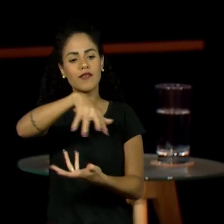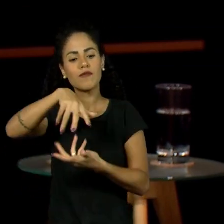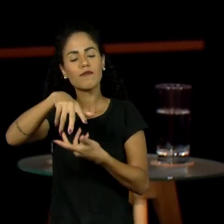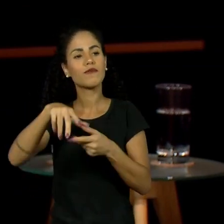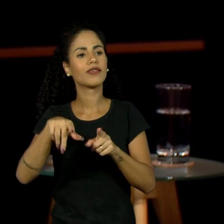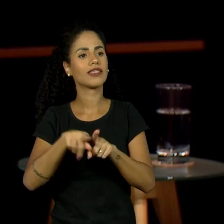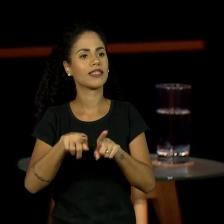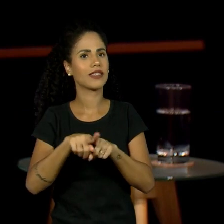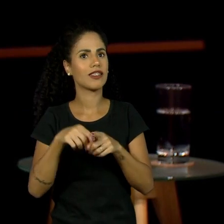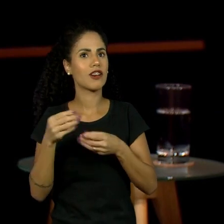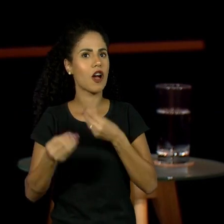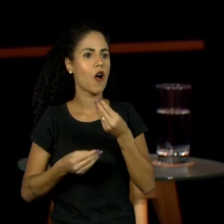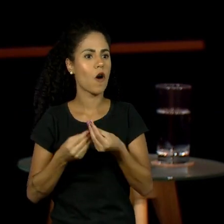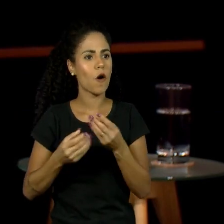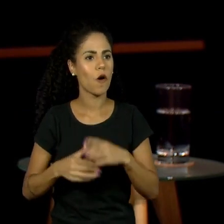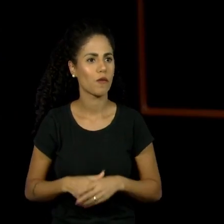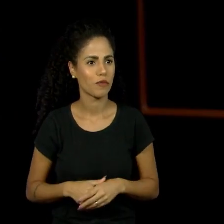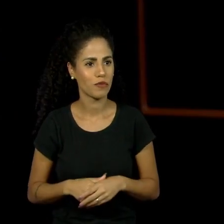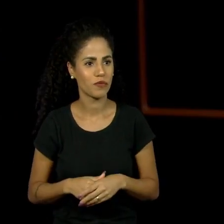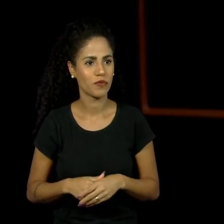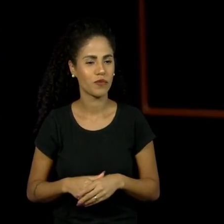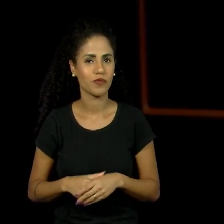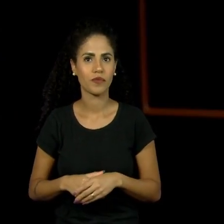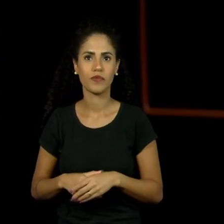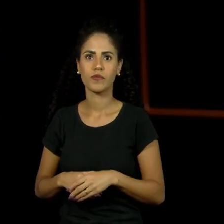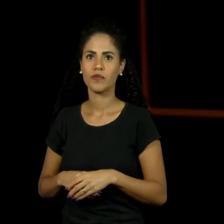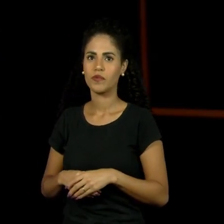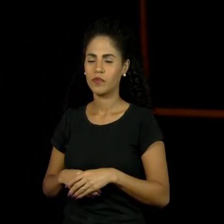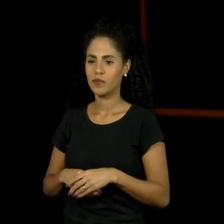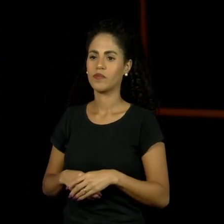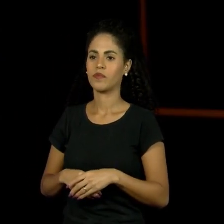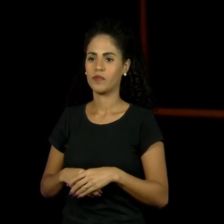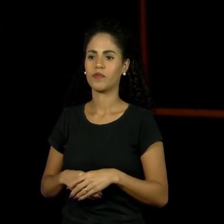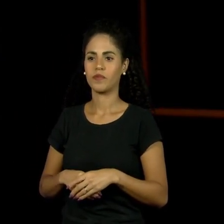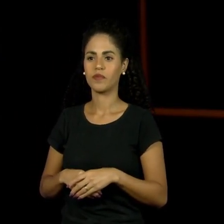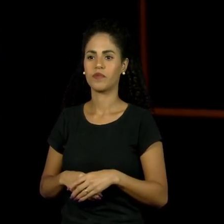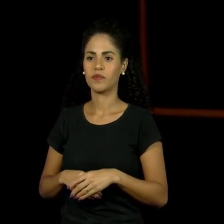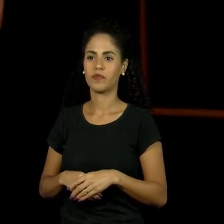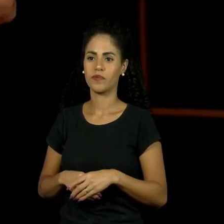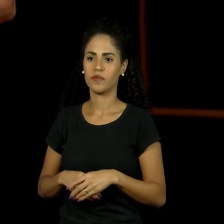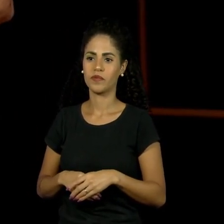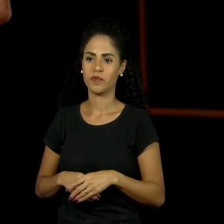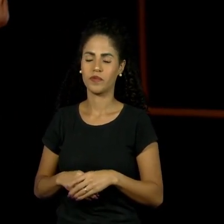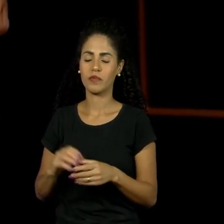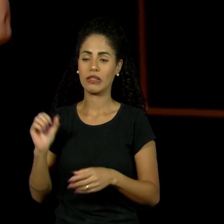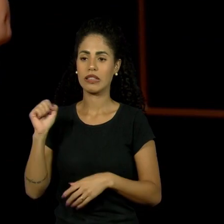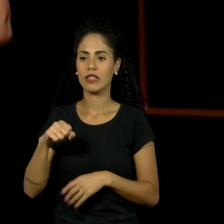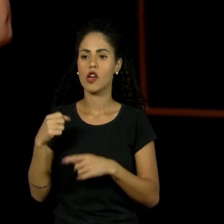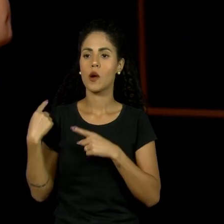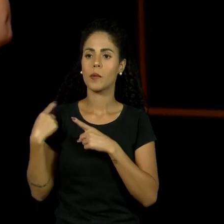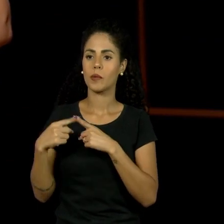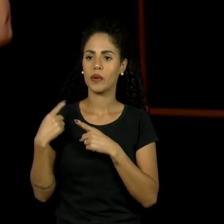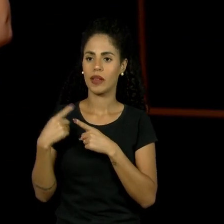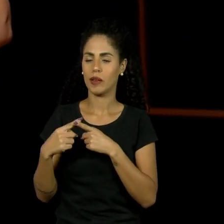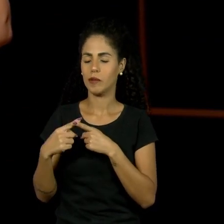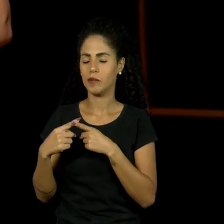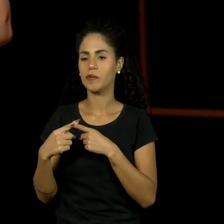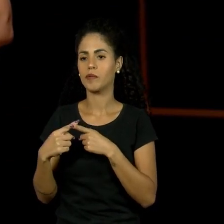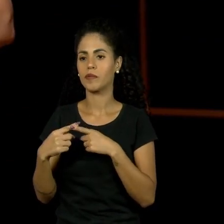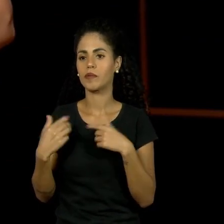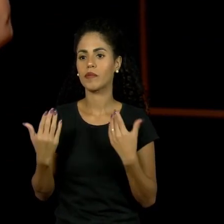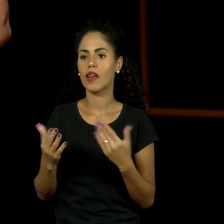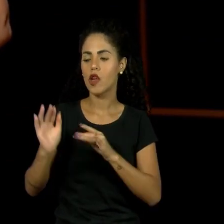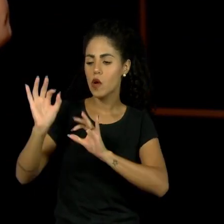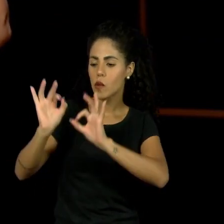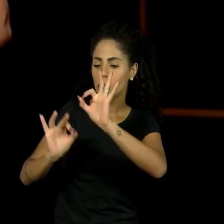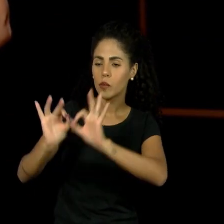sem perder o sotaque brasileiro? Sim. Então é interessante que o